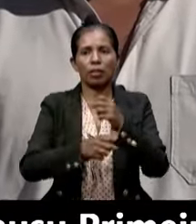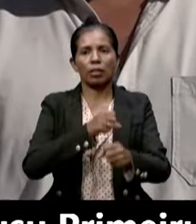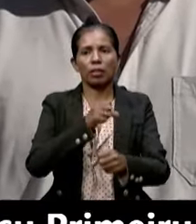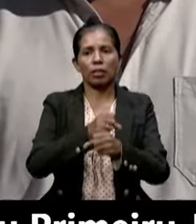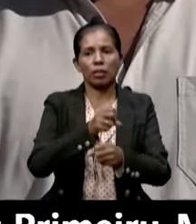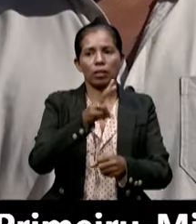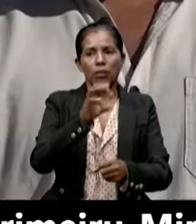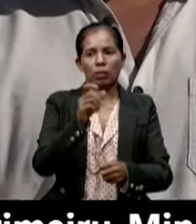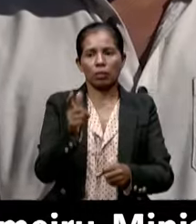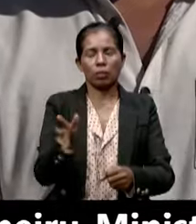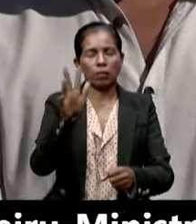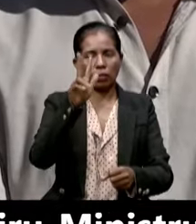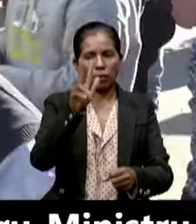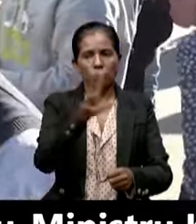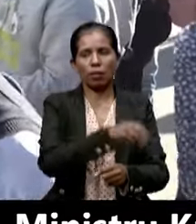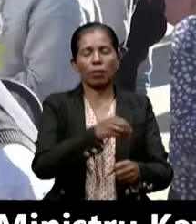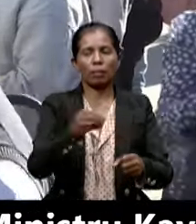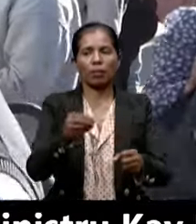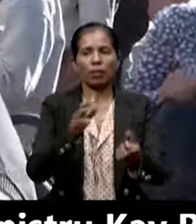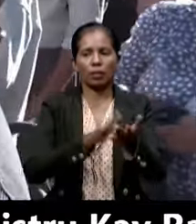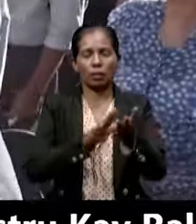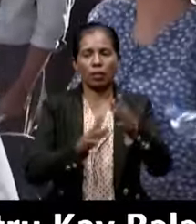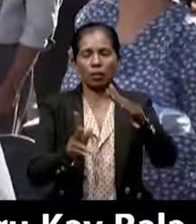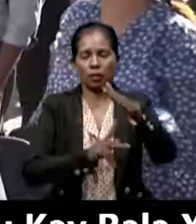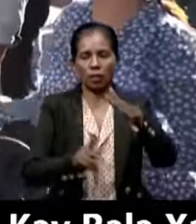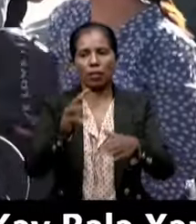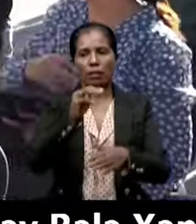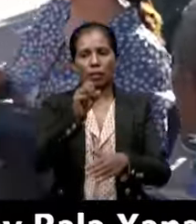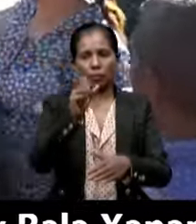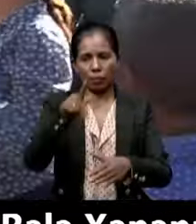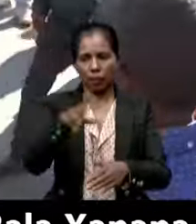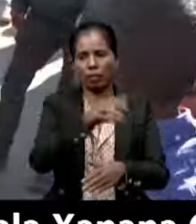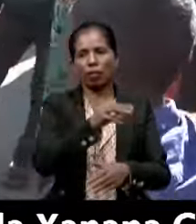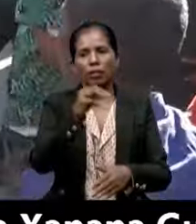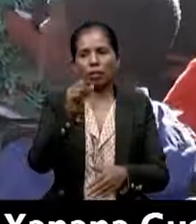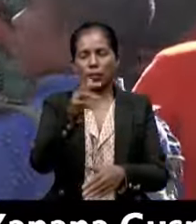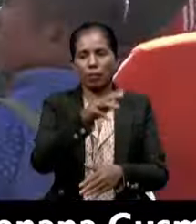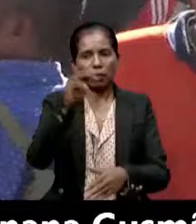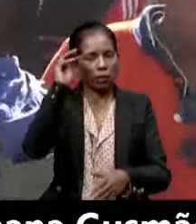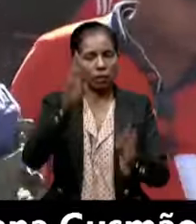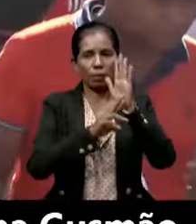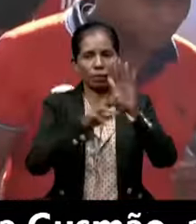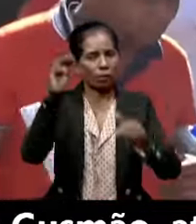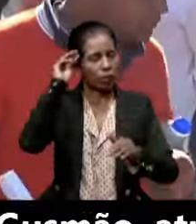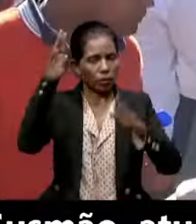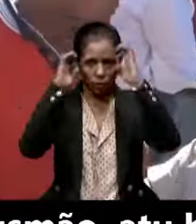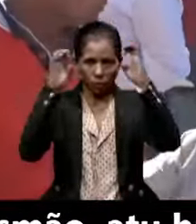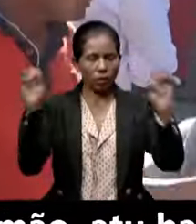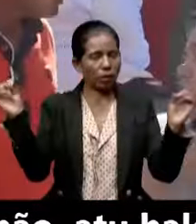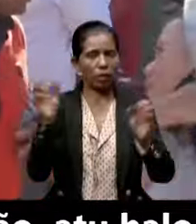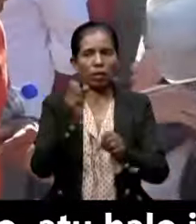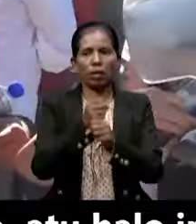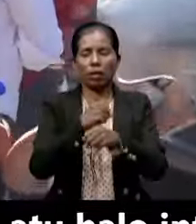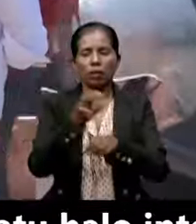resintolu iha preeskolar ensino basiko no sekundario. Mas que nune, representante Ministério da Educação afirma, Ministério se ilala o